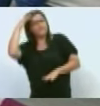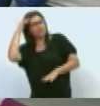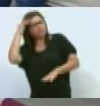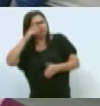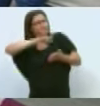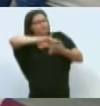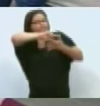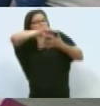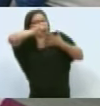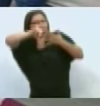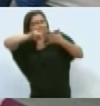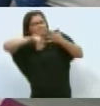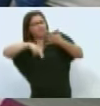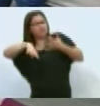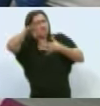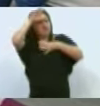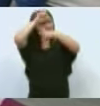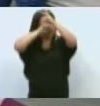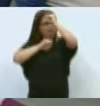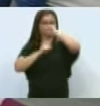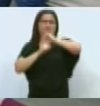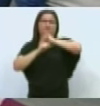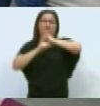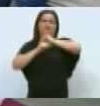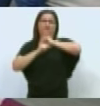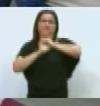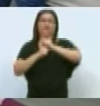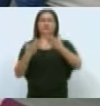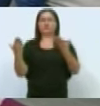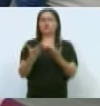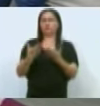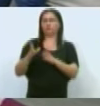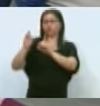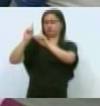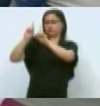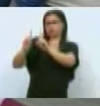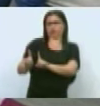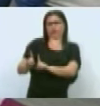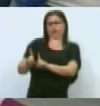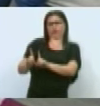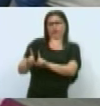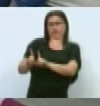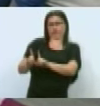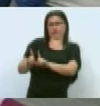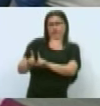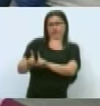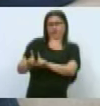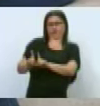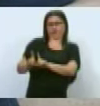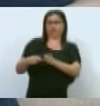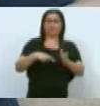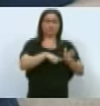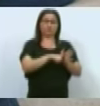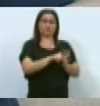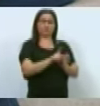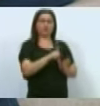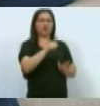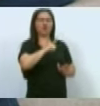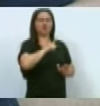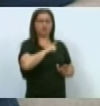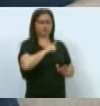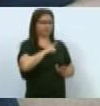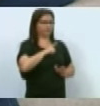vamos supor, que aprendeu a Libras, por exemplo, para ficar do seu lado? É. Tem isso, Manuela? Eu gosto,